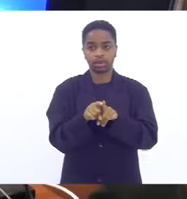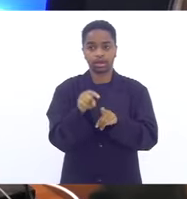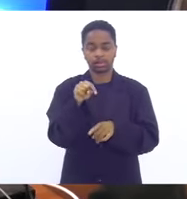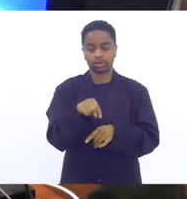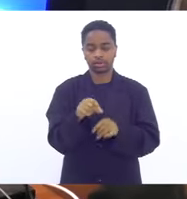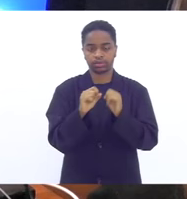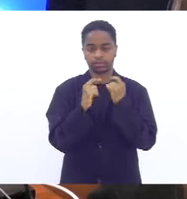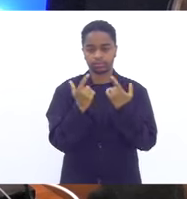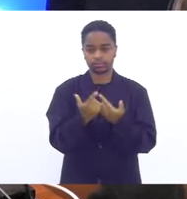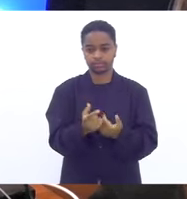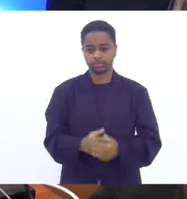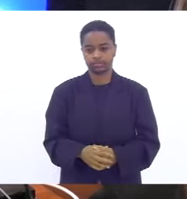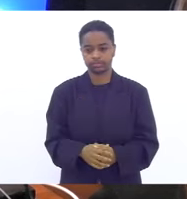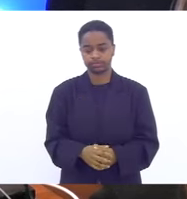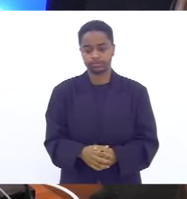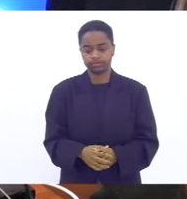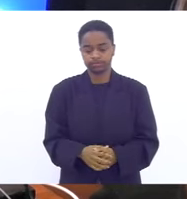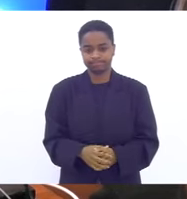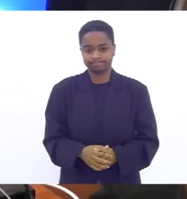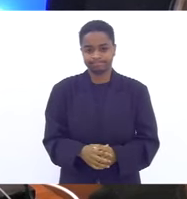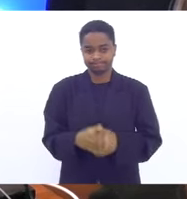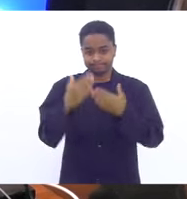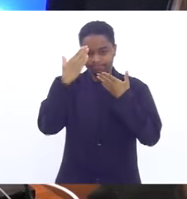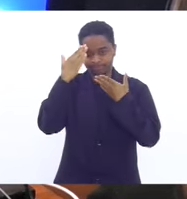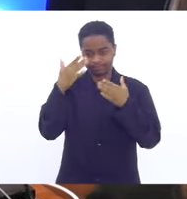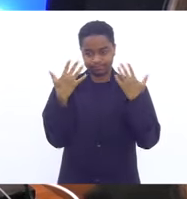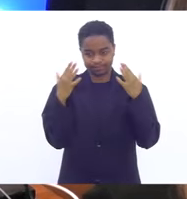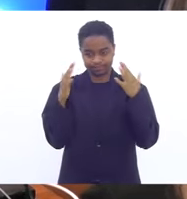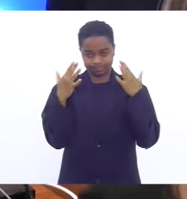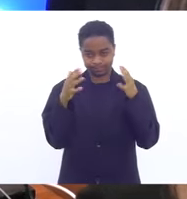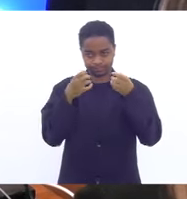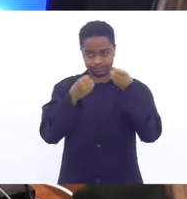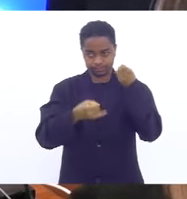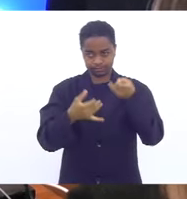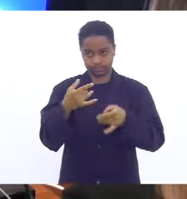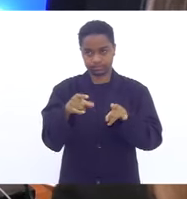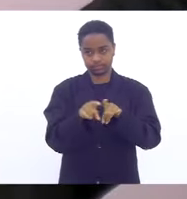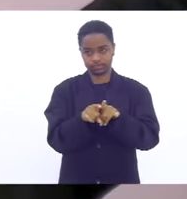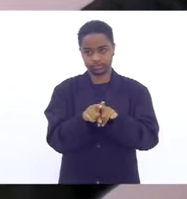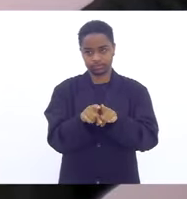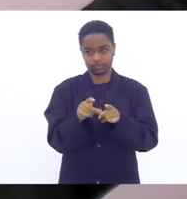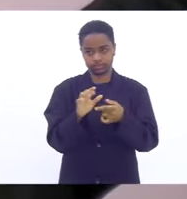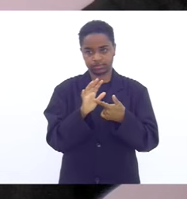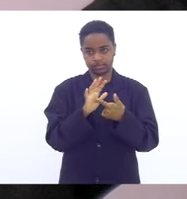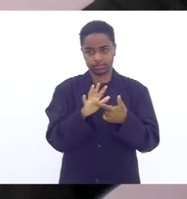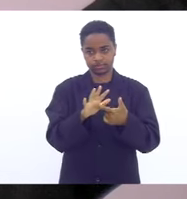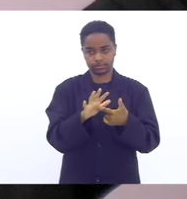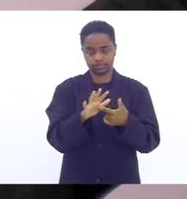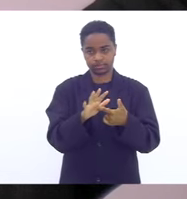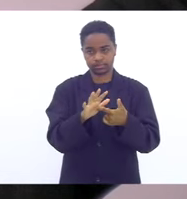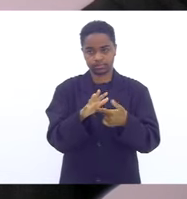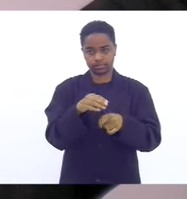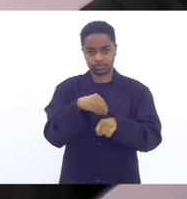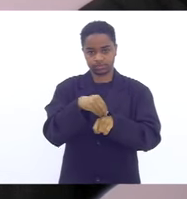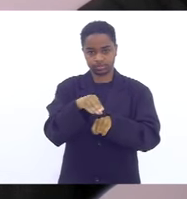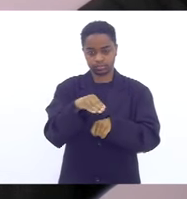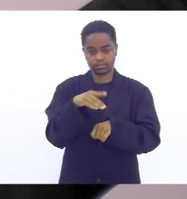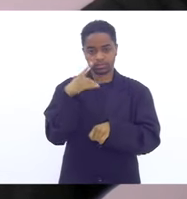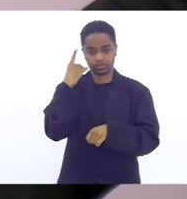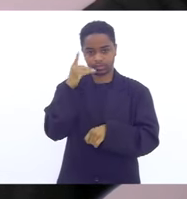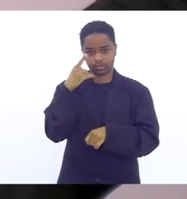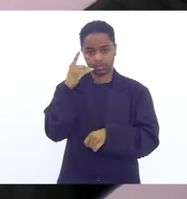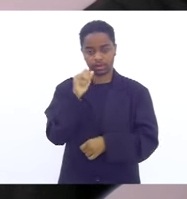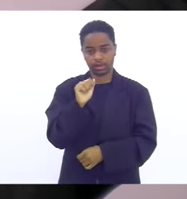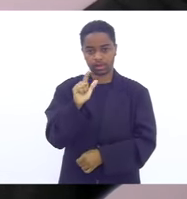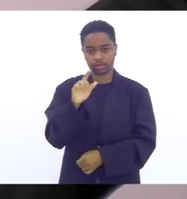Obrigado, parabéns pelos esclarecimentos. Trago também a mensagem aqui do líder do PL, da Câmara Federal, o deputado Altineu Corte, que já